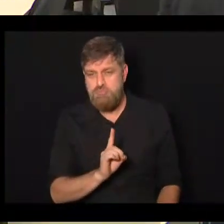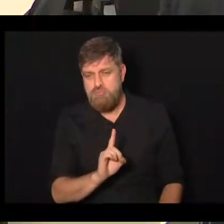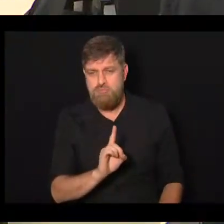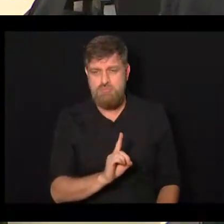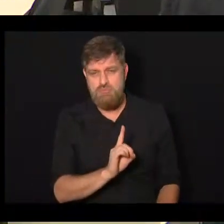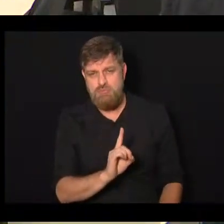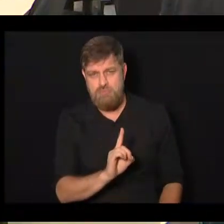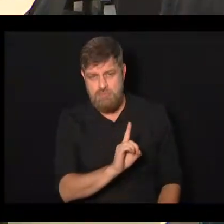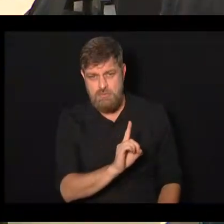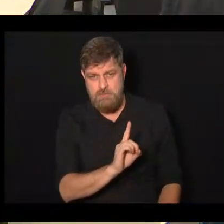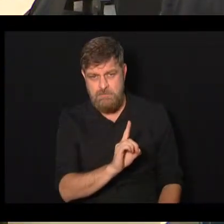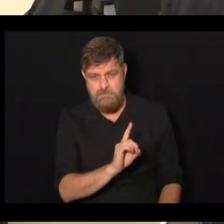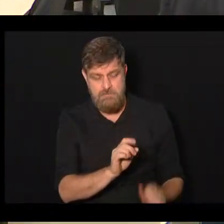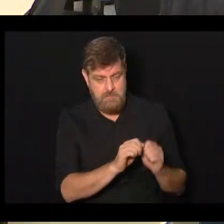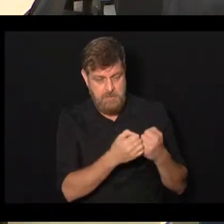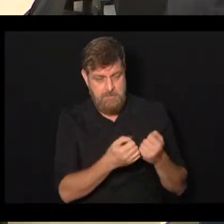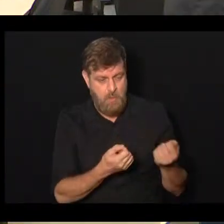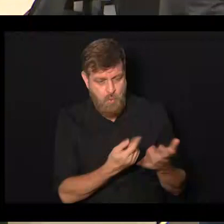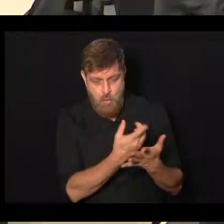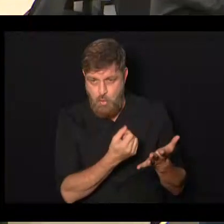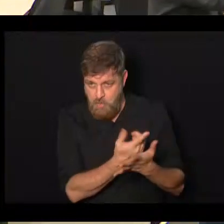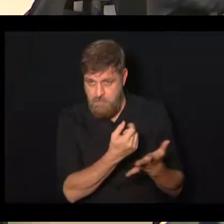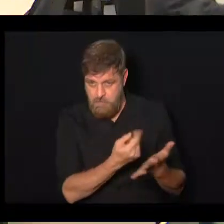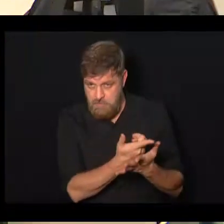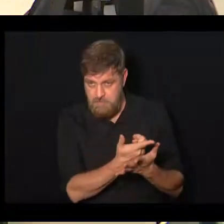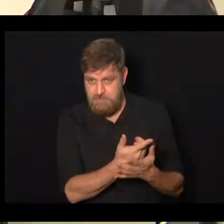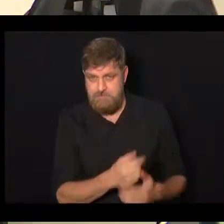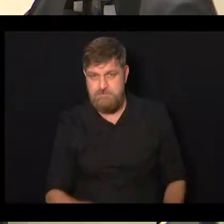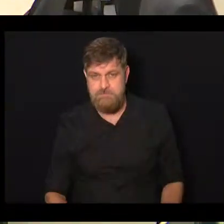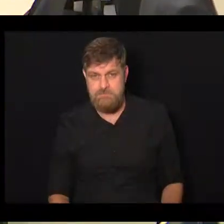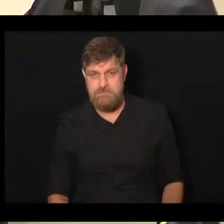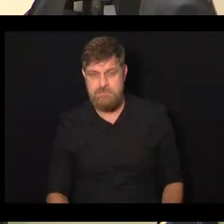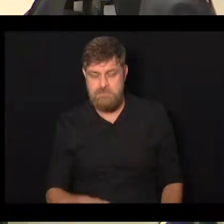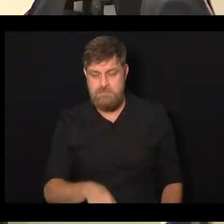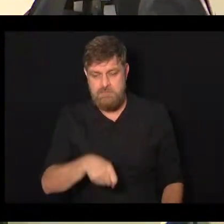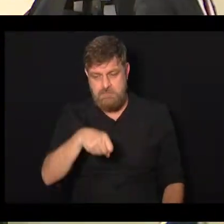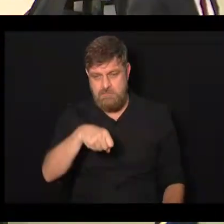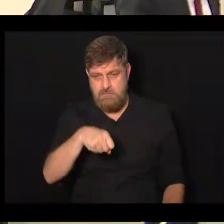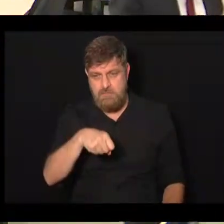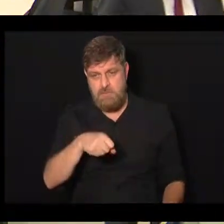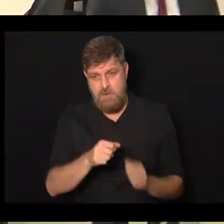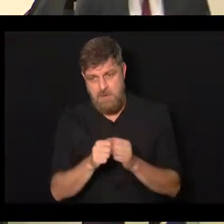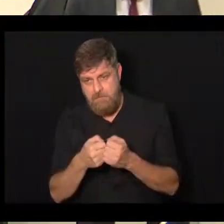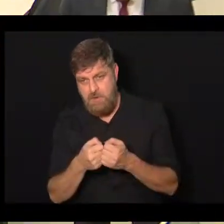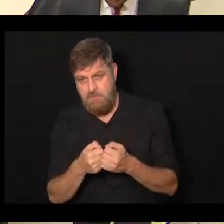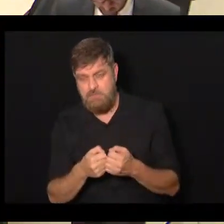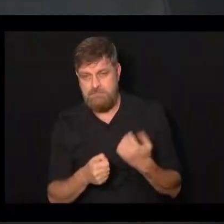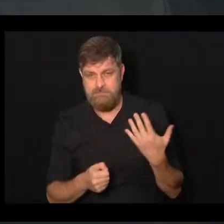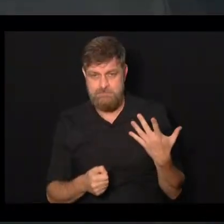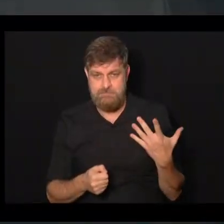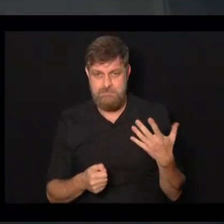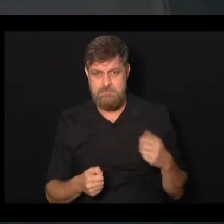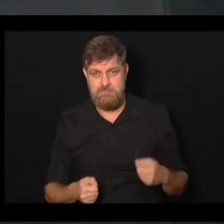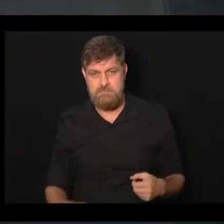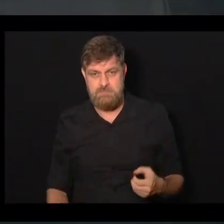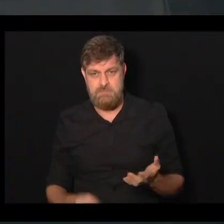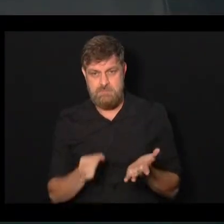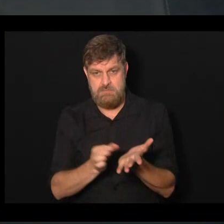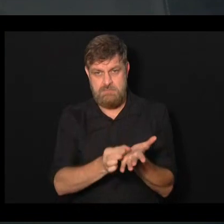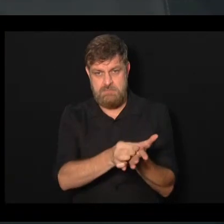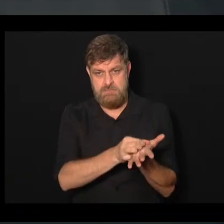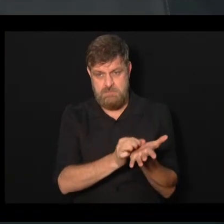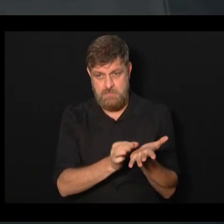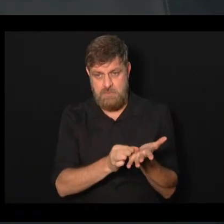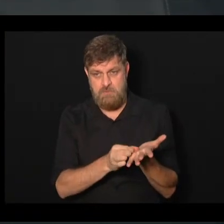presidente, e comprou alguns pães. Na mão direita, os pães, na mão esquerda, umas moedas que